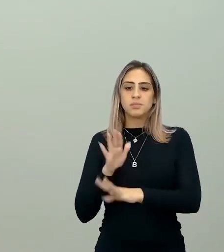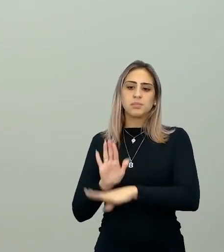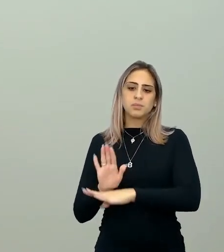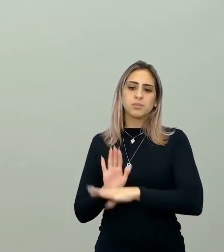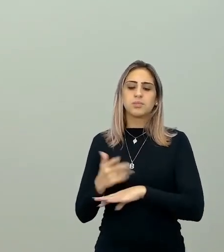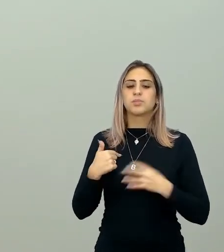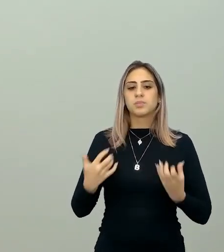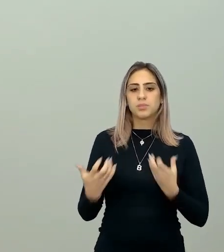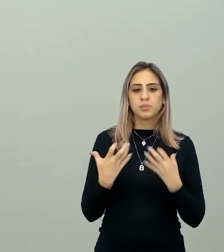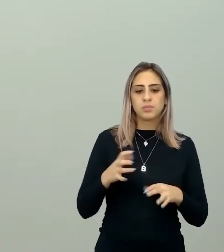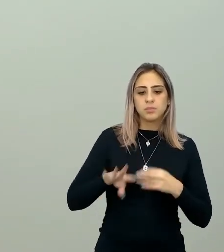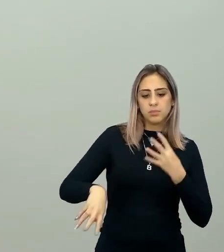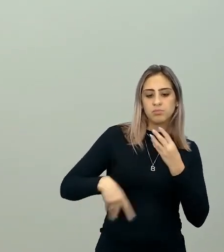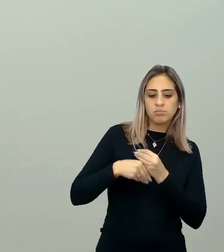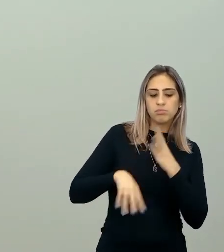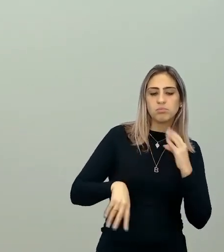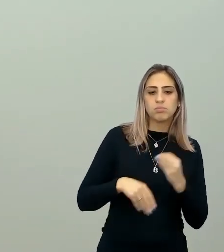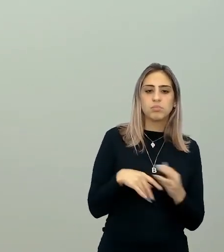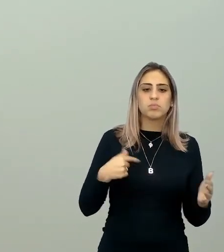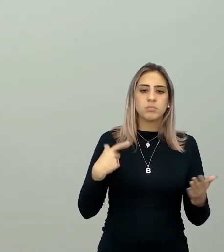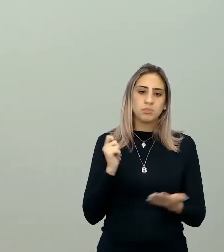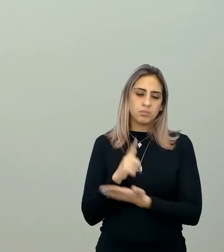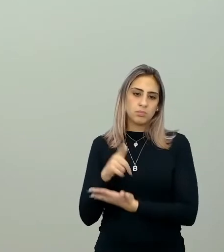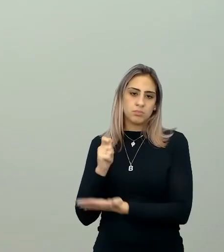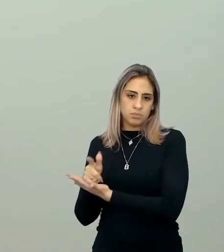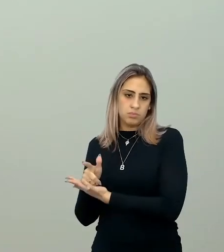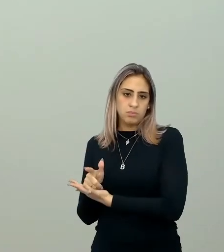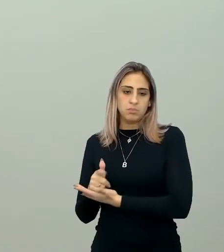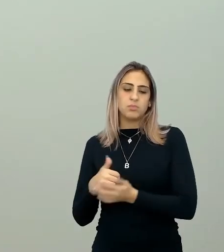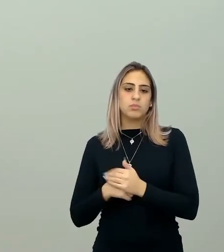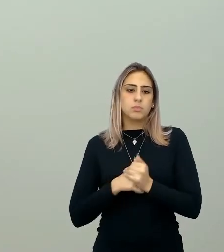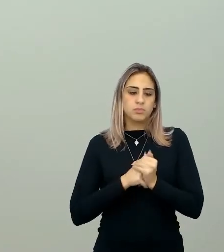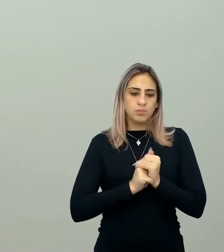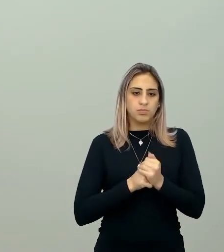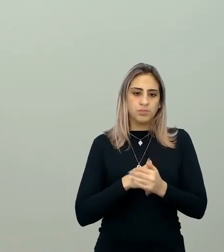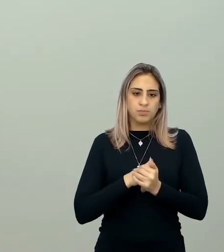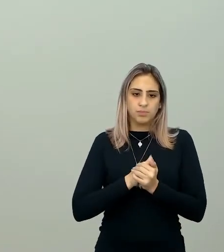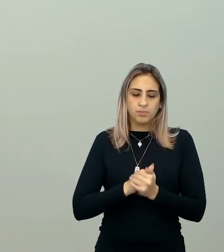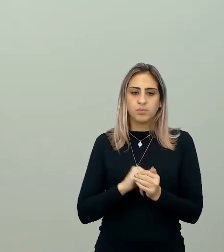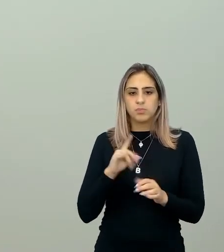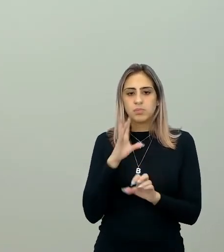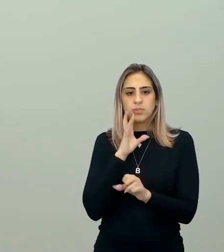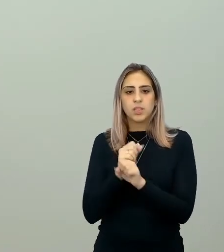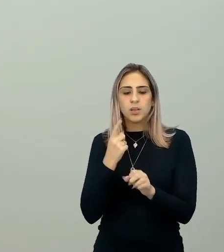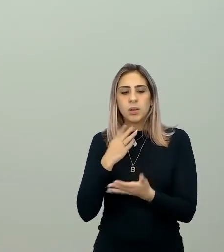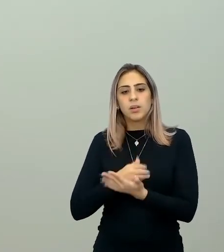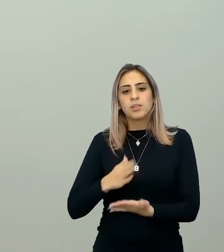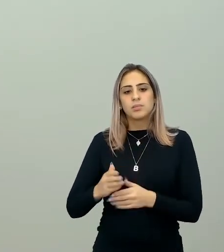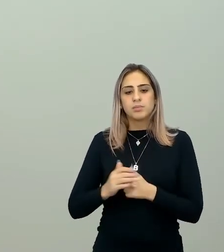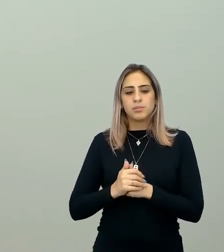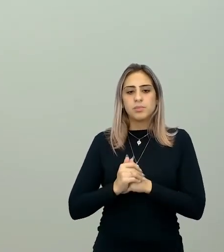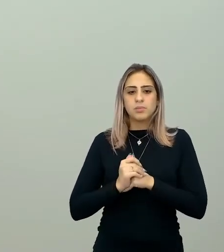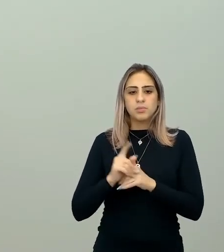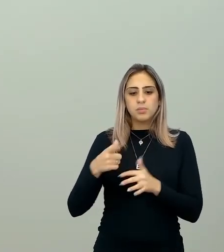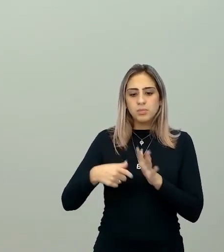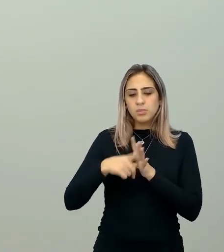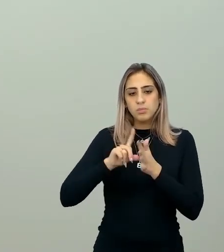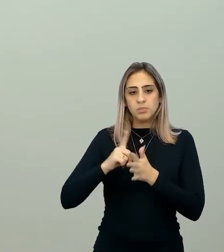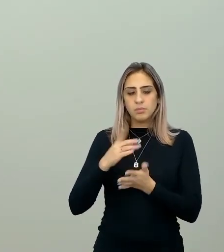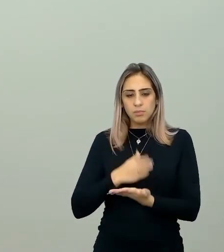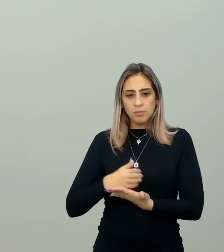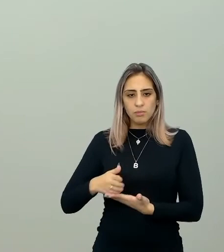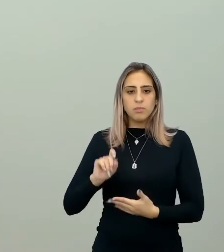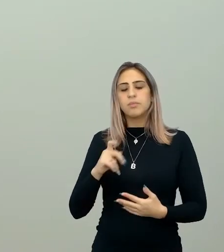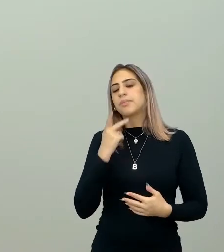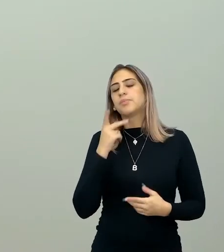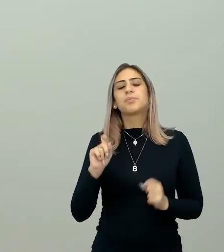e eu quero amortizar, eu quero pagar aí um valor, uma parcela, antecipar uma parcela. Isso